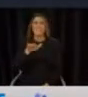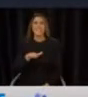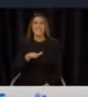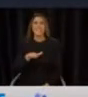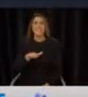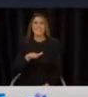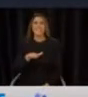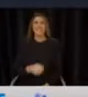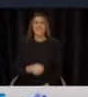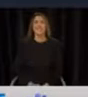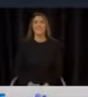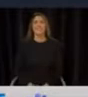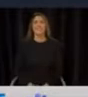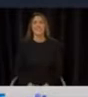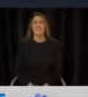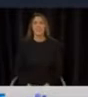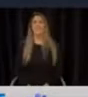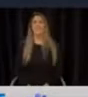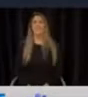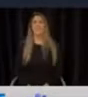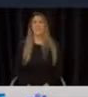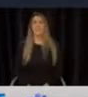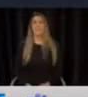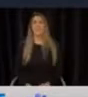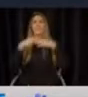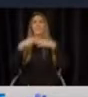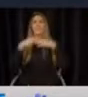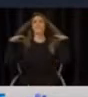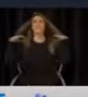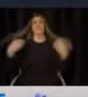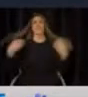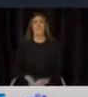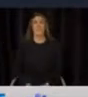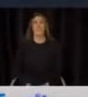todos vocês, colegas que nos acompanham em mais.